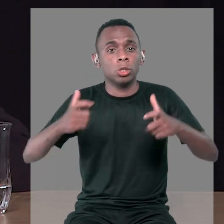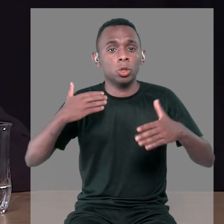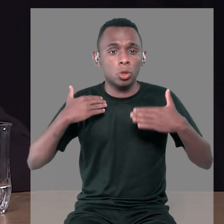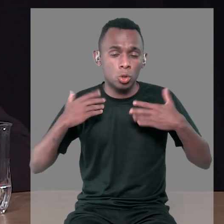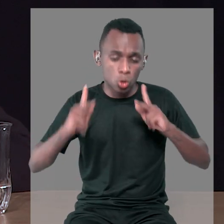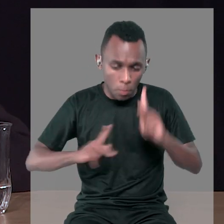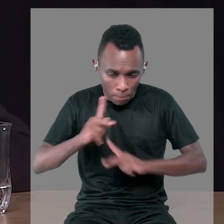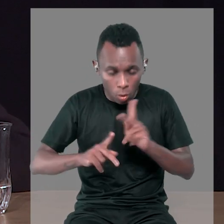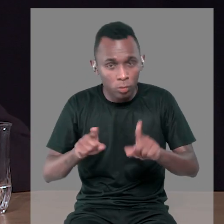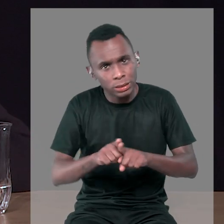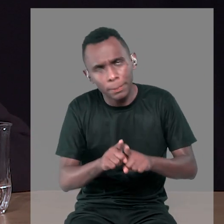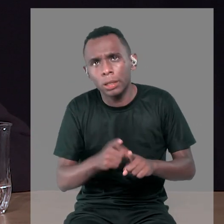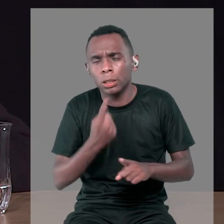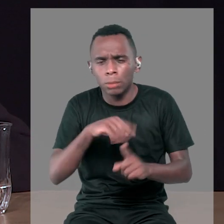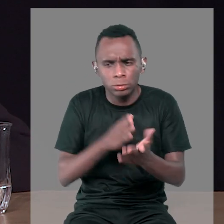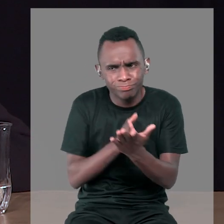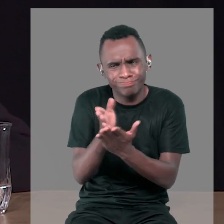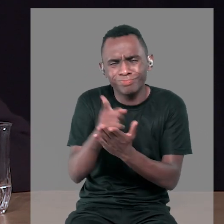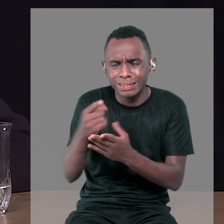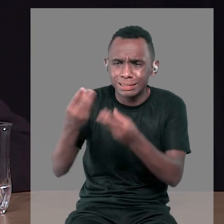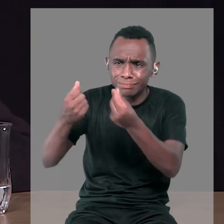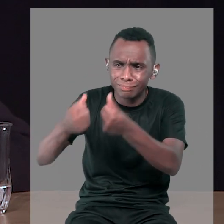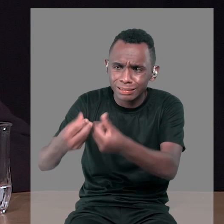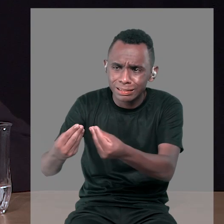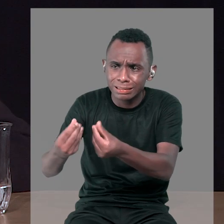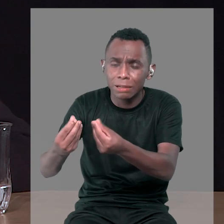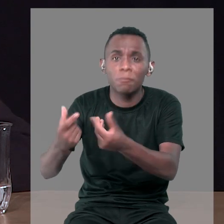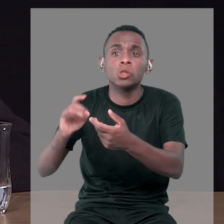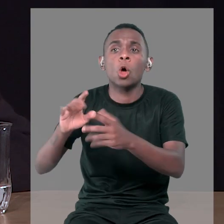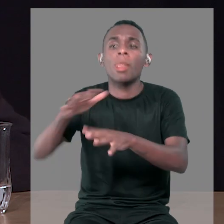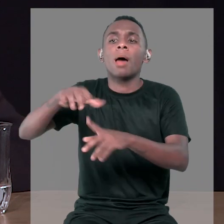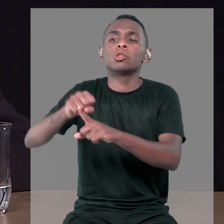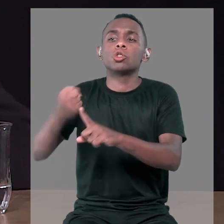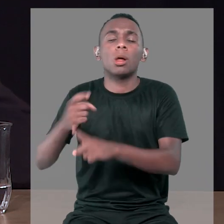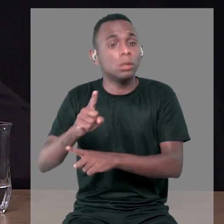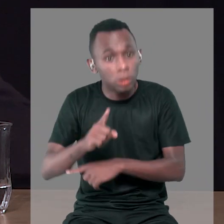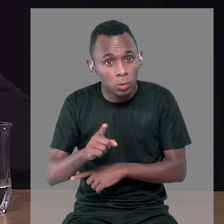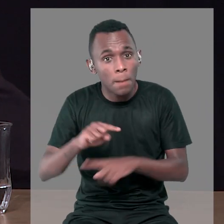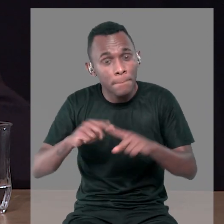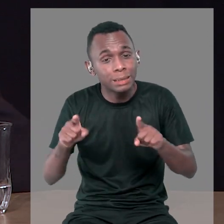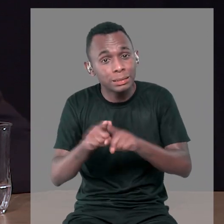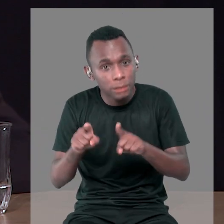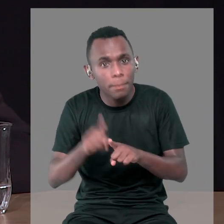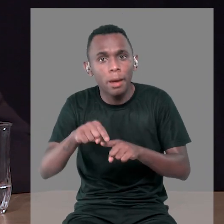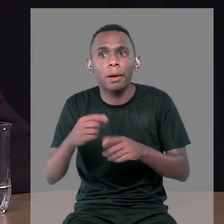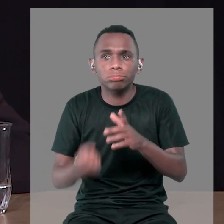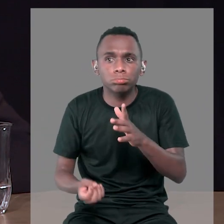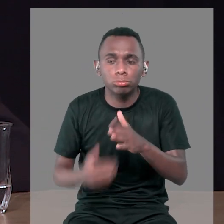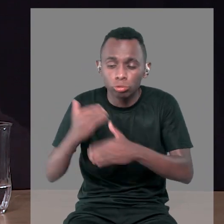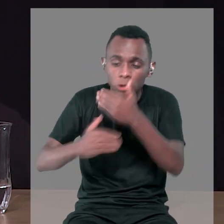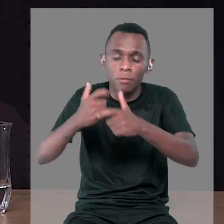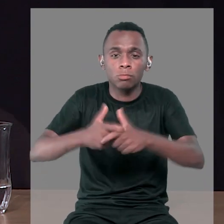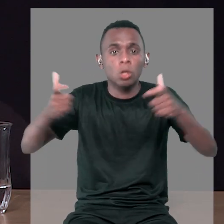que não deve ser entendida como uma fratura sociológica apenas, mas como uma fratura de constituição do corpo